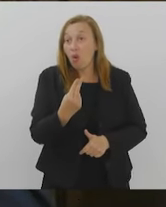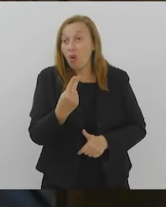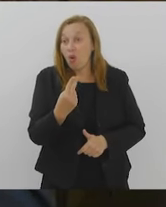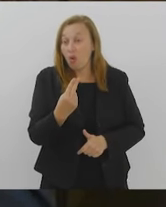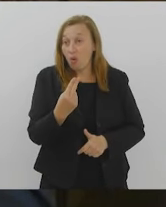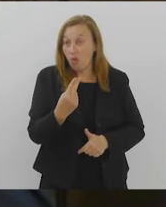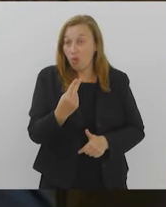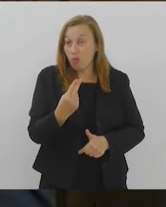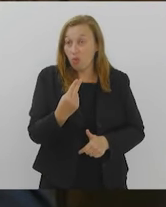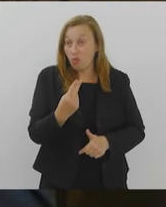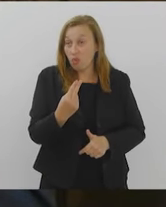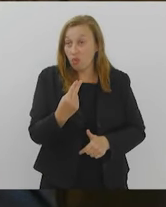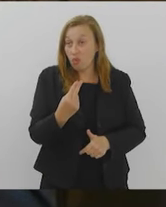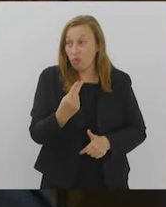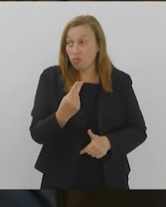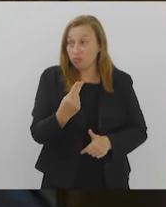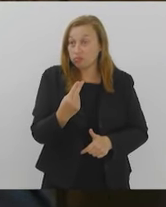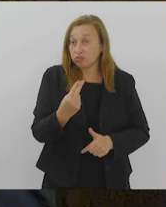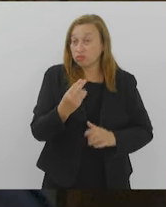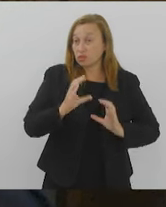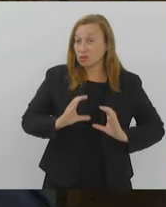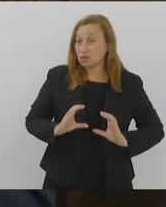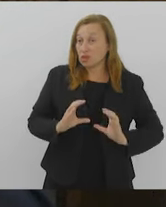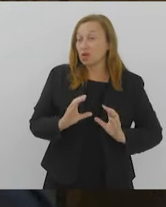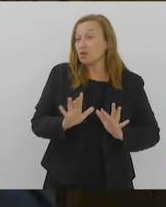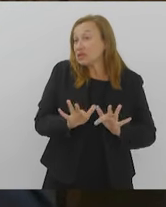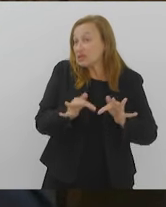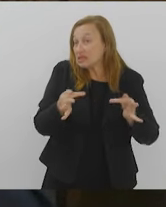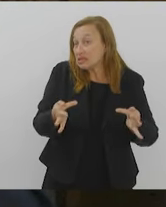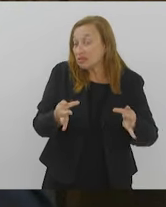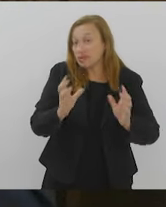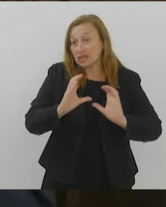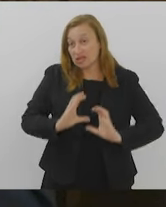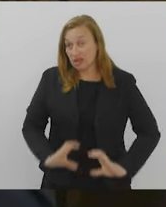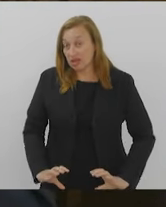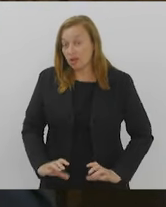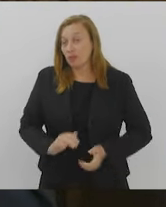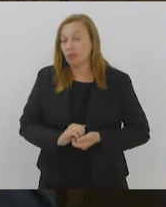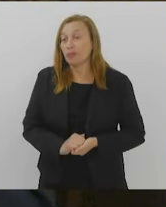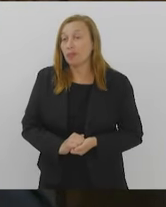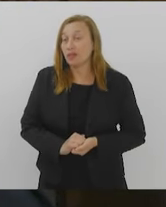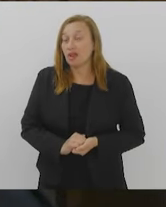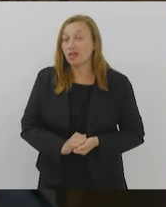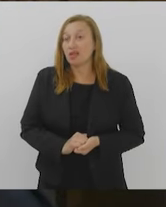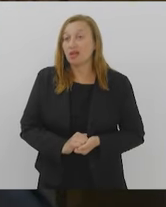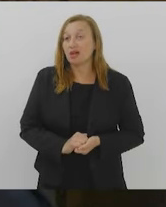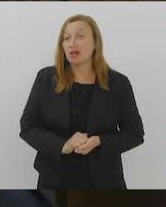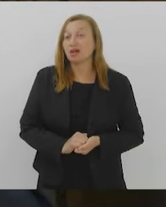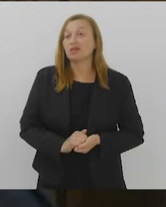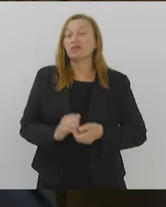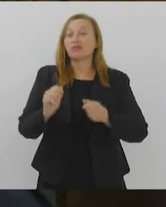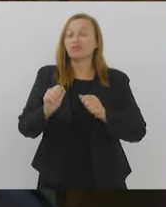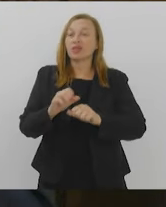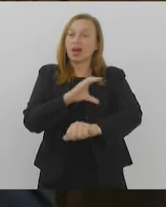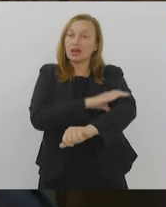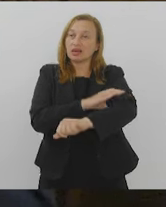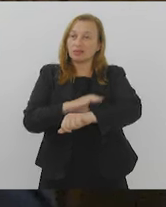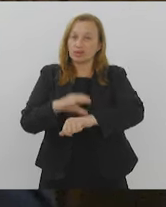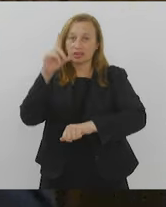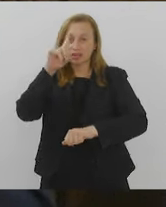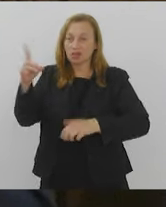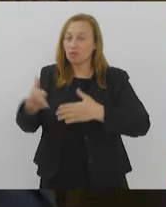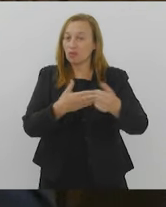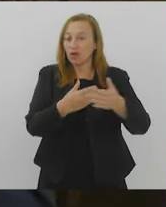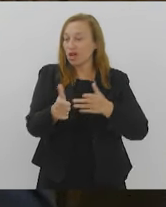da cidade, ou do estado, do país. Lá está a Assembleia de Deus.